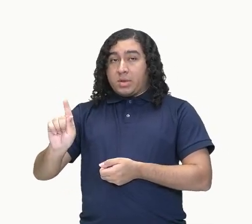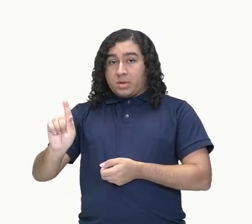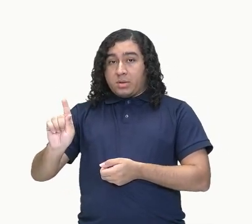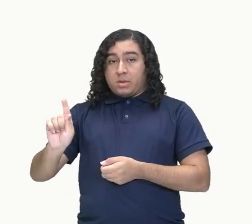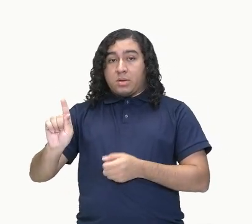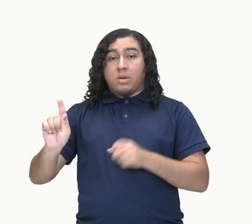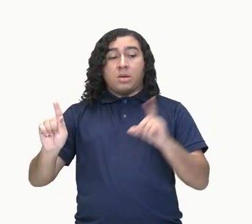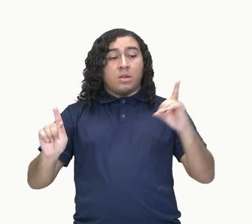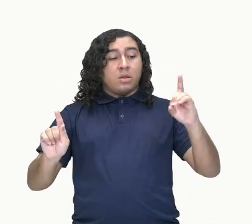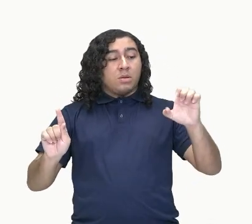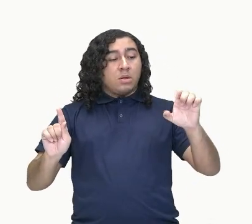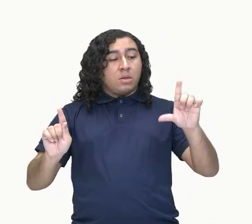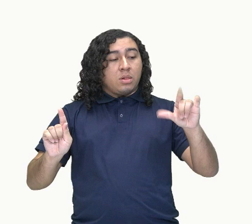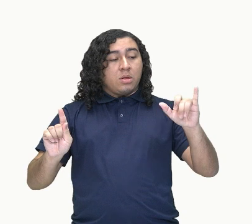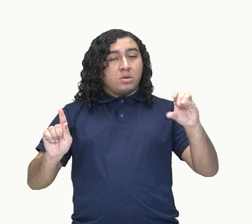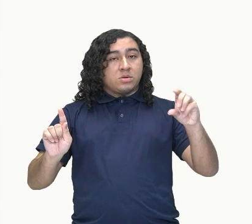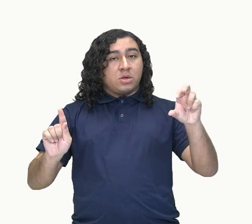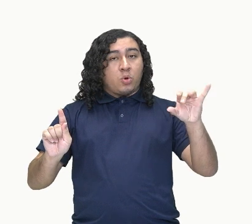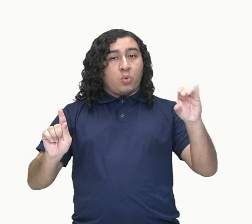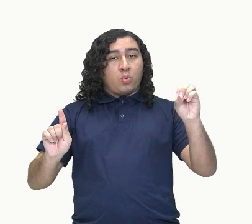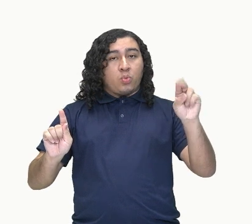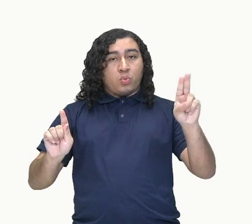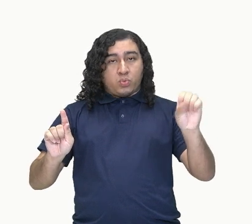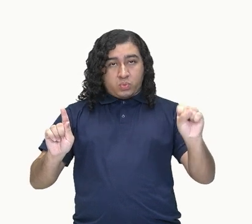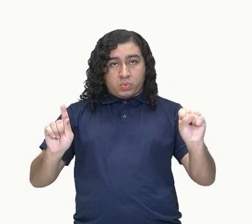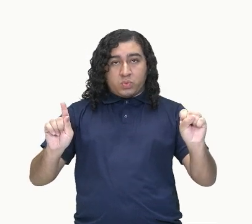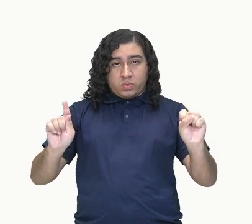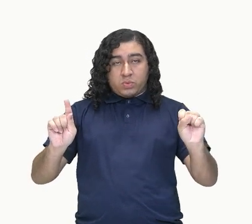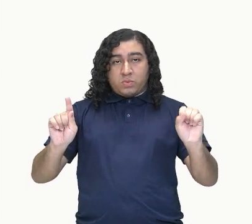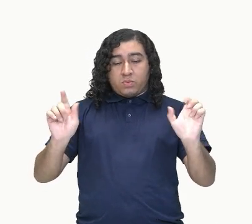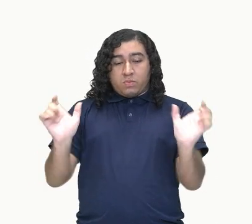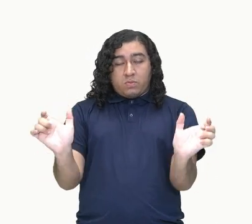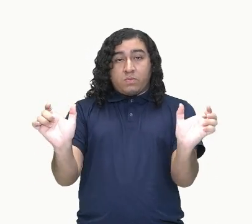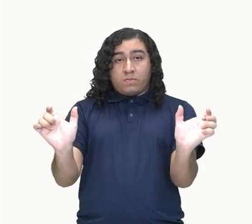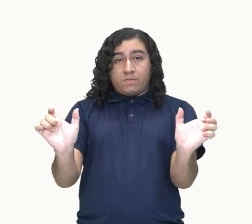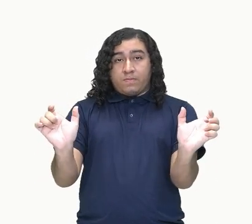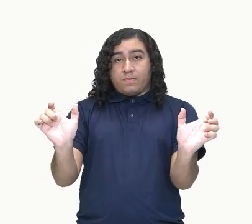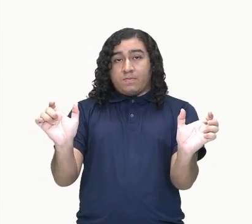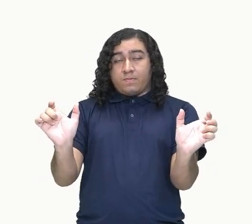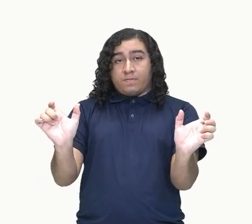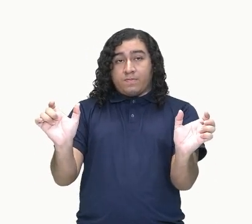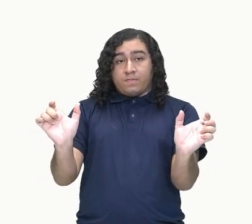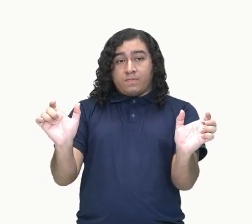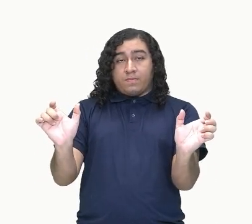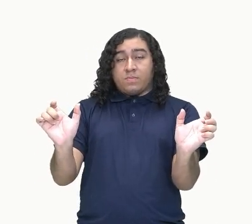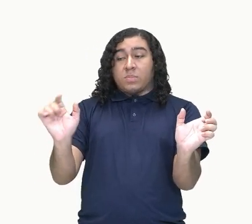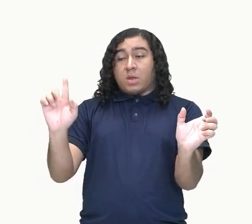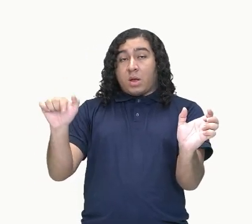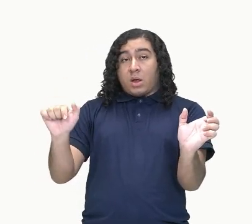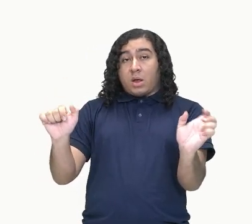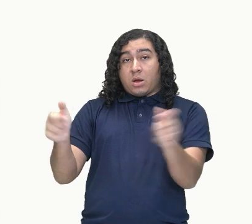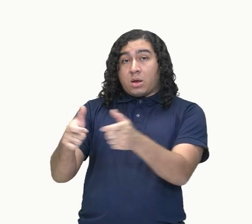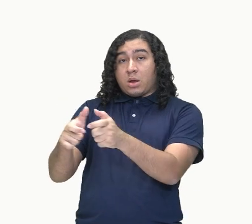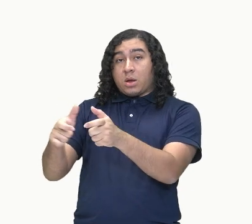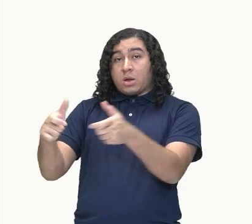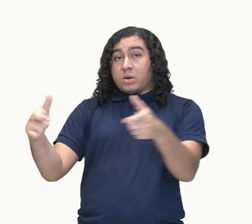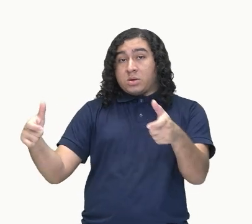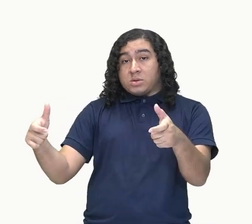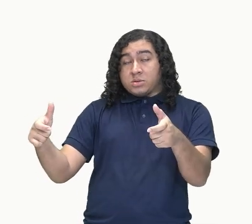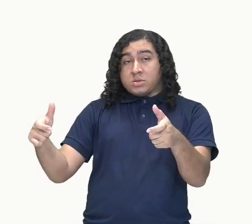big e o long adjective delicious. Big significa grande